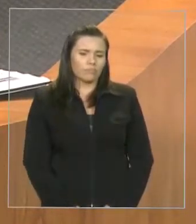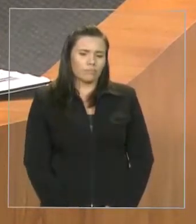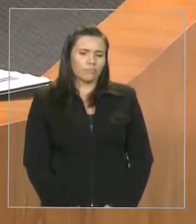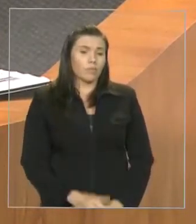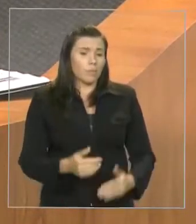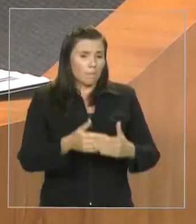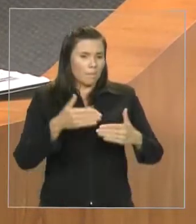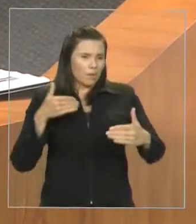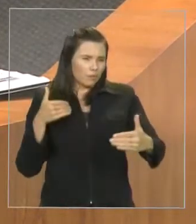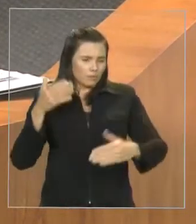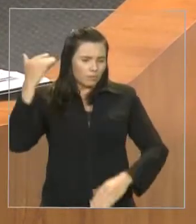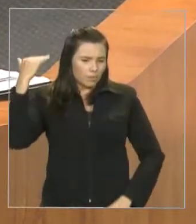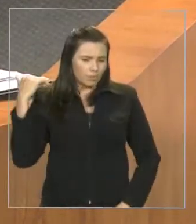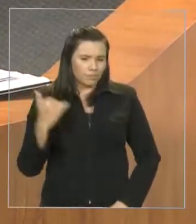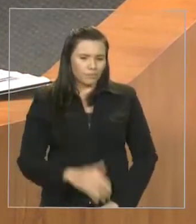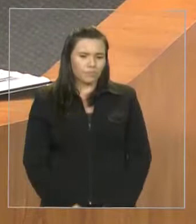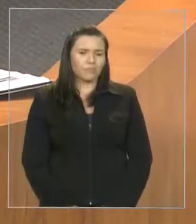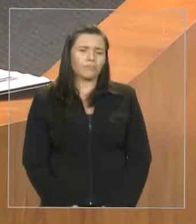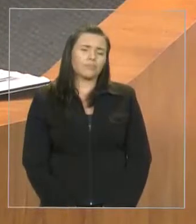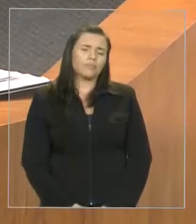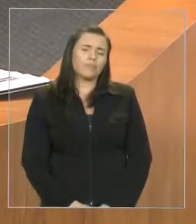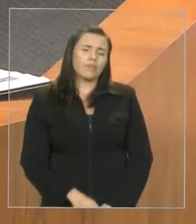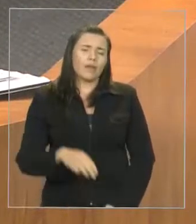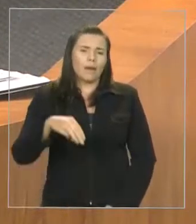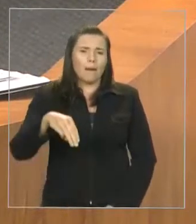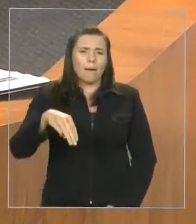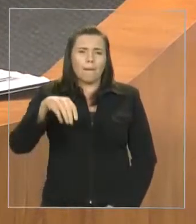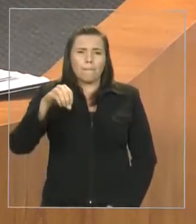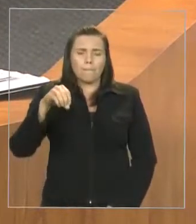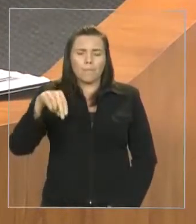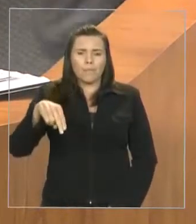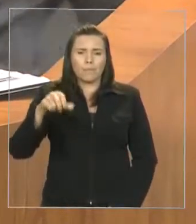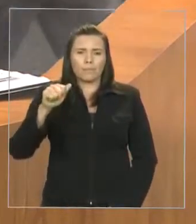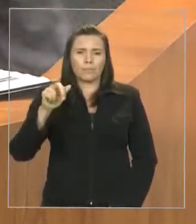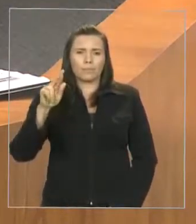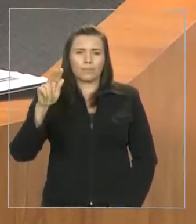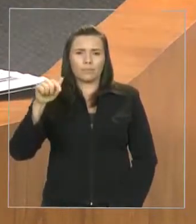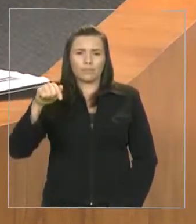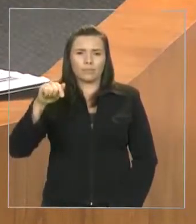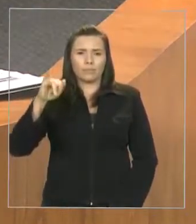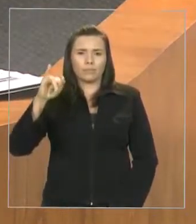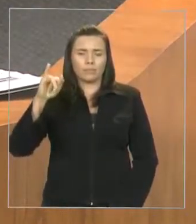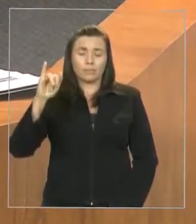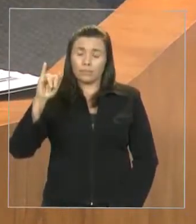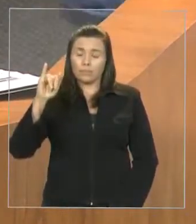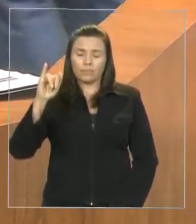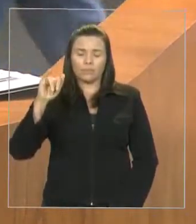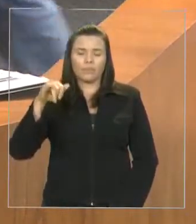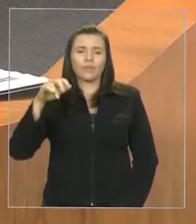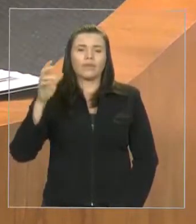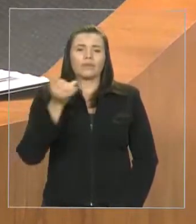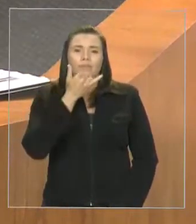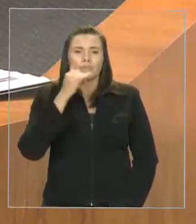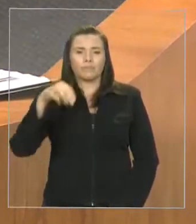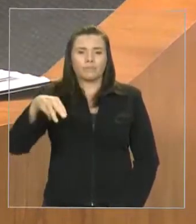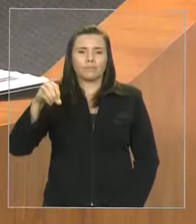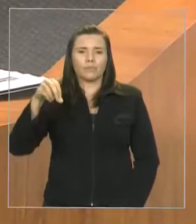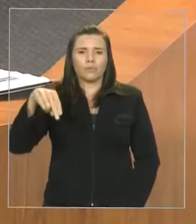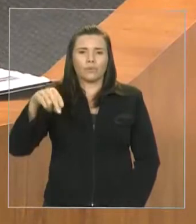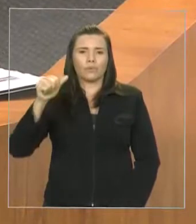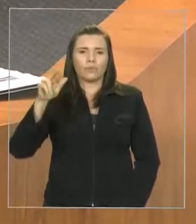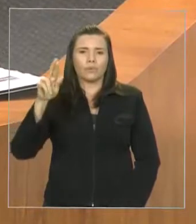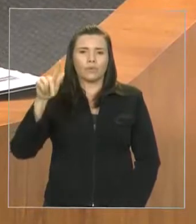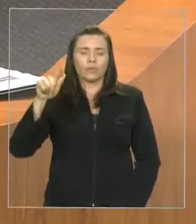da história do Brasil chamado de monarquia. Havia uma sentinela vigilante, de cuja severidade todos se